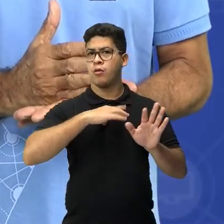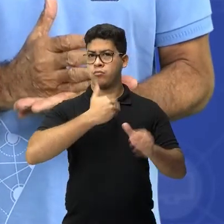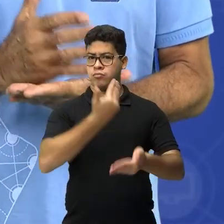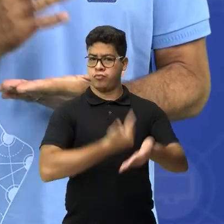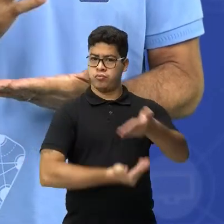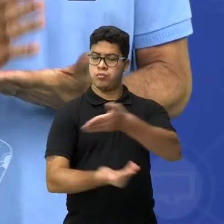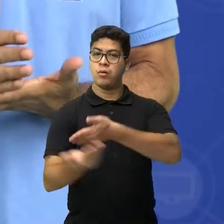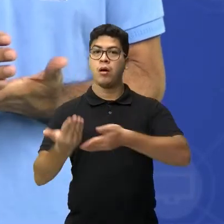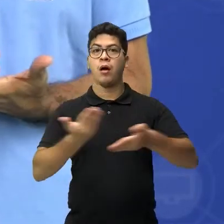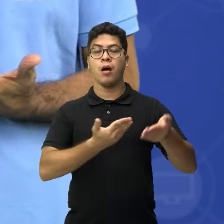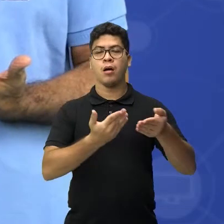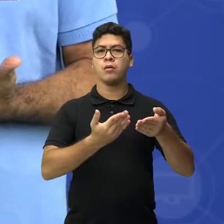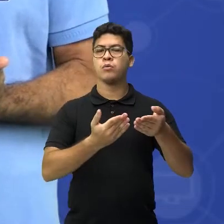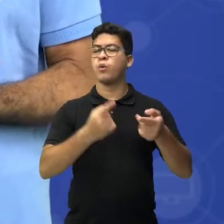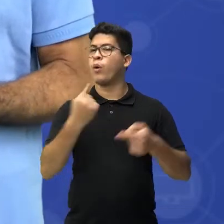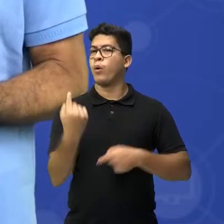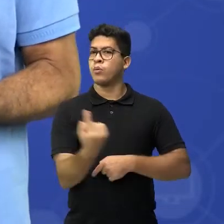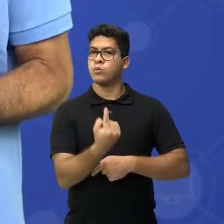geracionais e singulares.